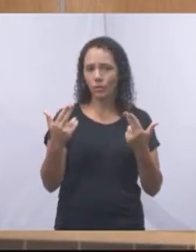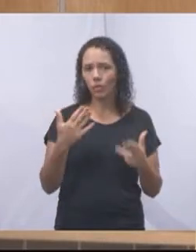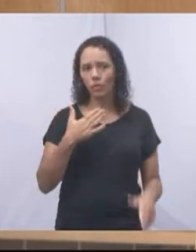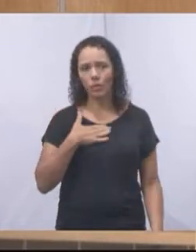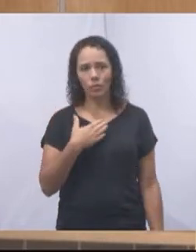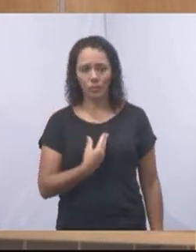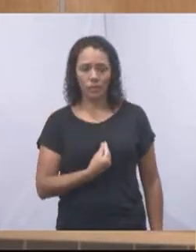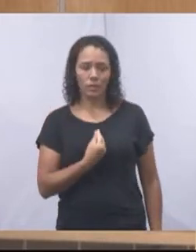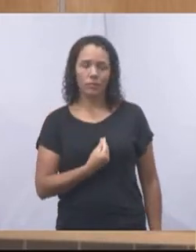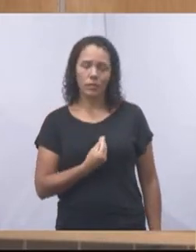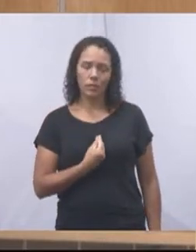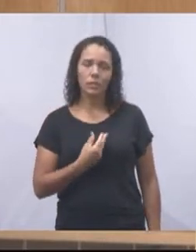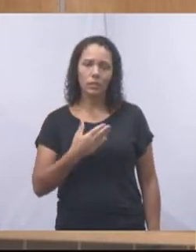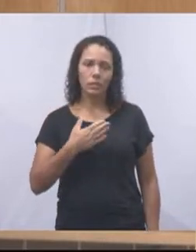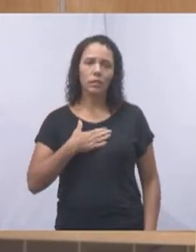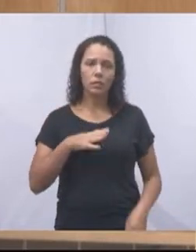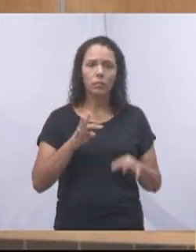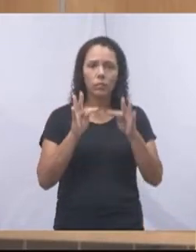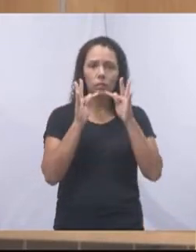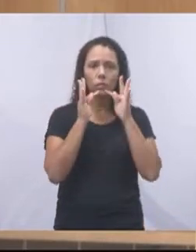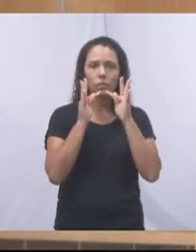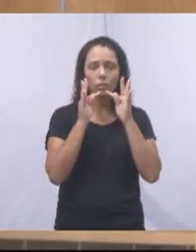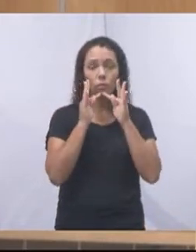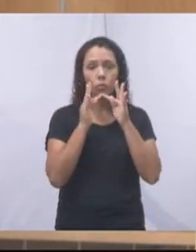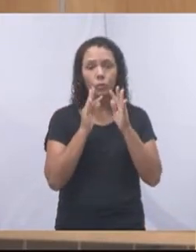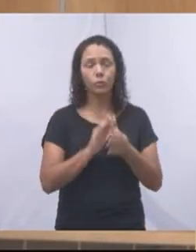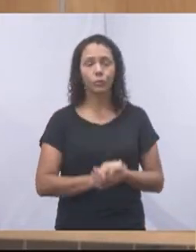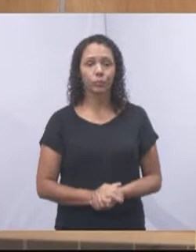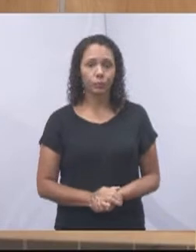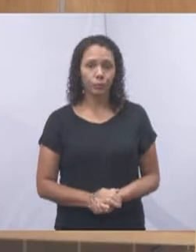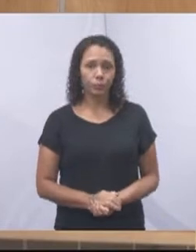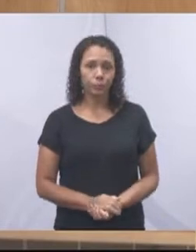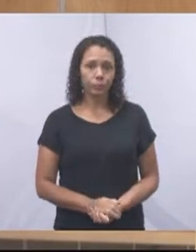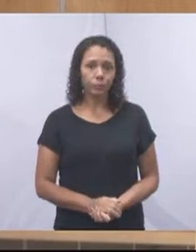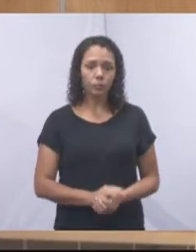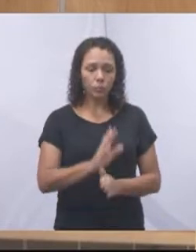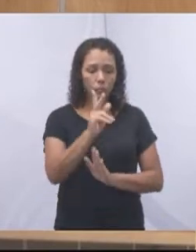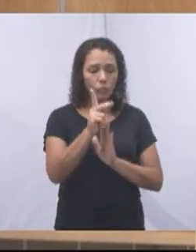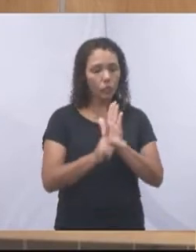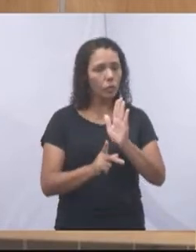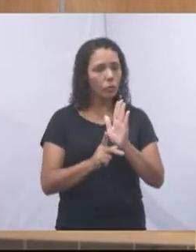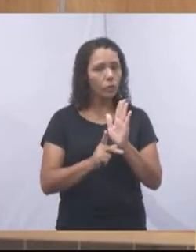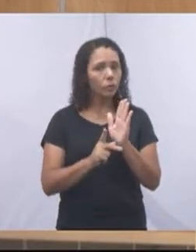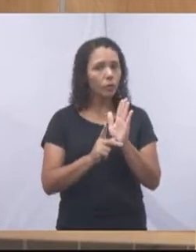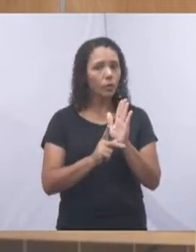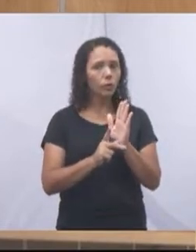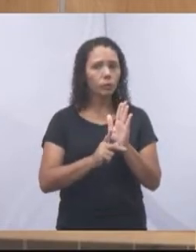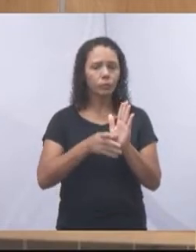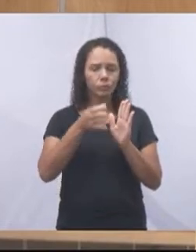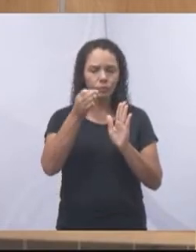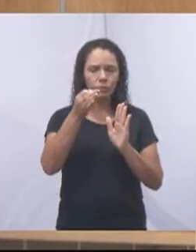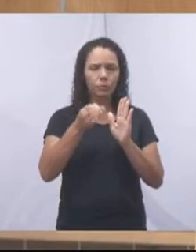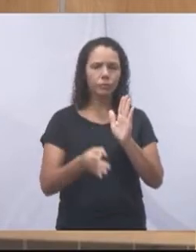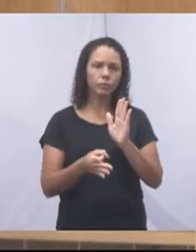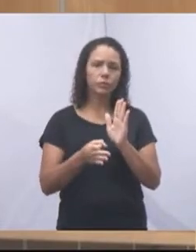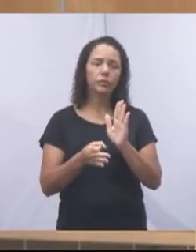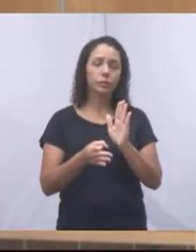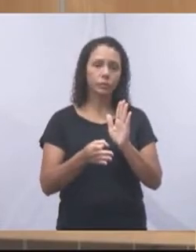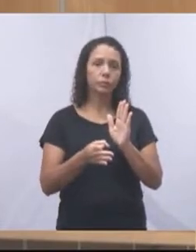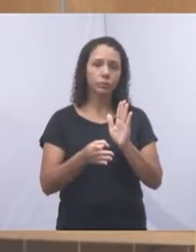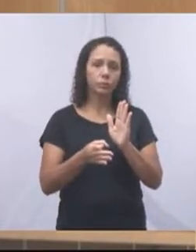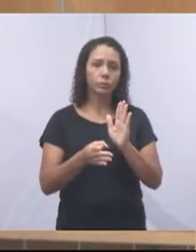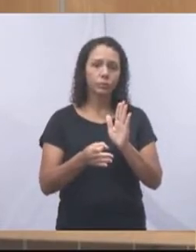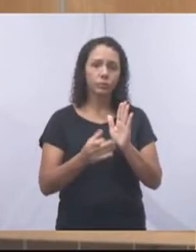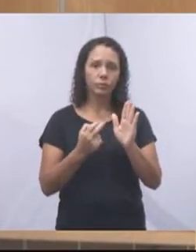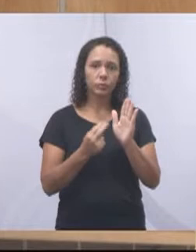uma testemunha que estou dando aqui. Ótimo o projeto do presidente da Câmara, o Abdo Rosa.